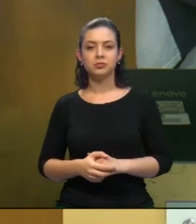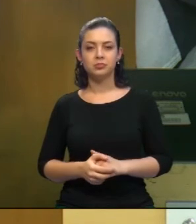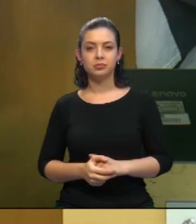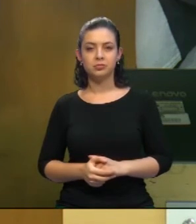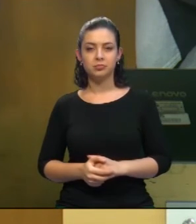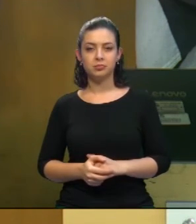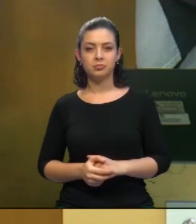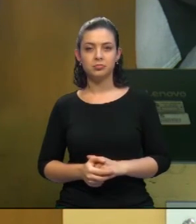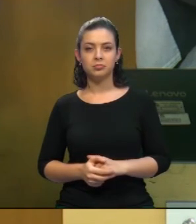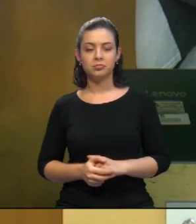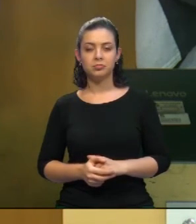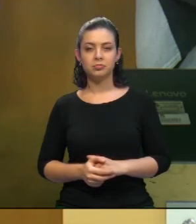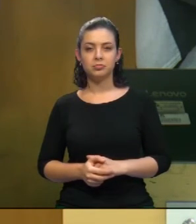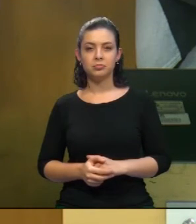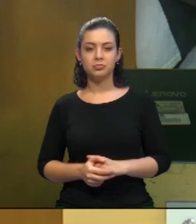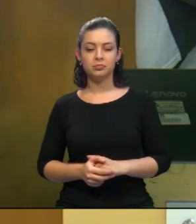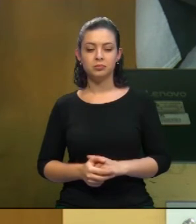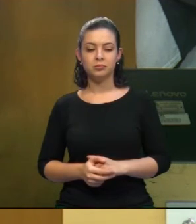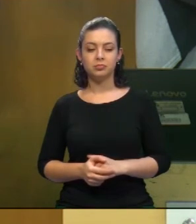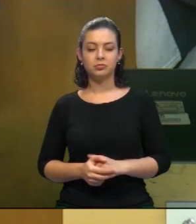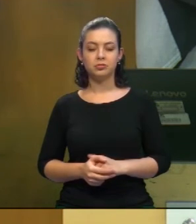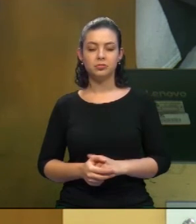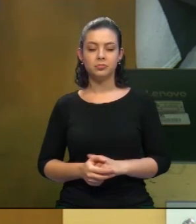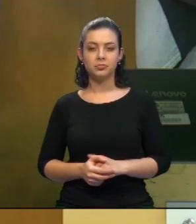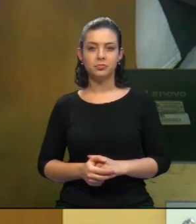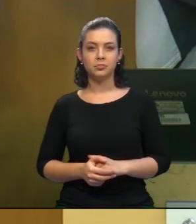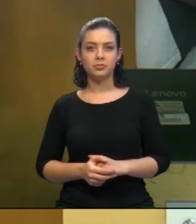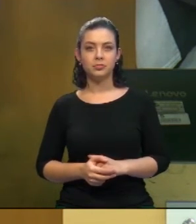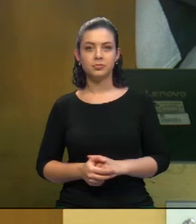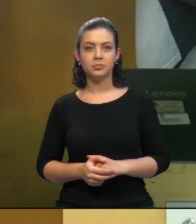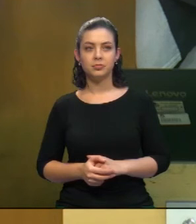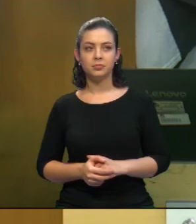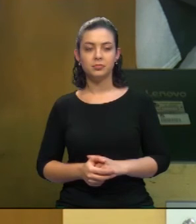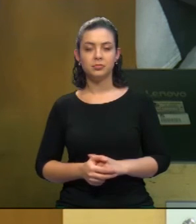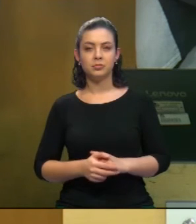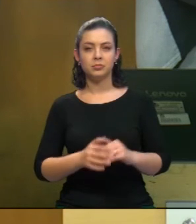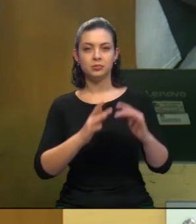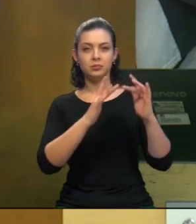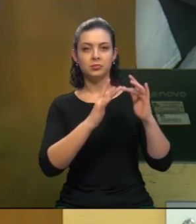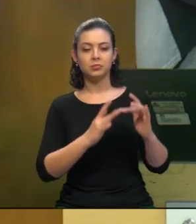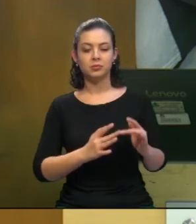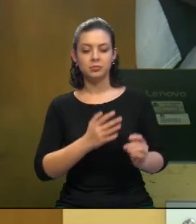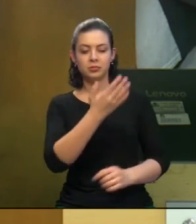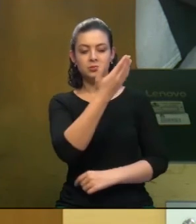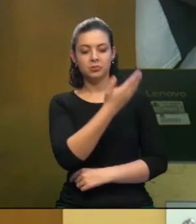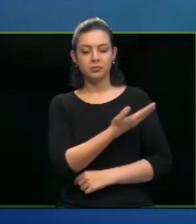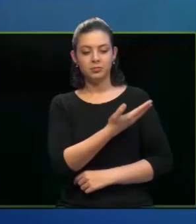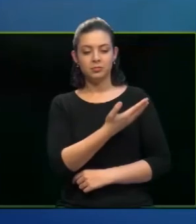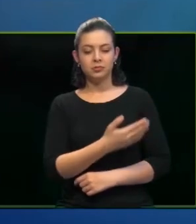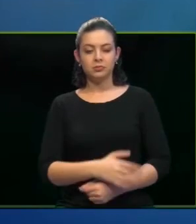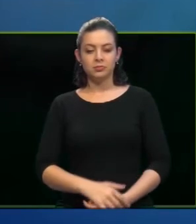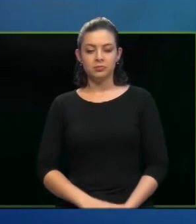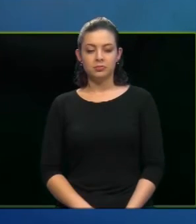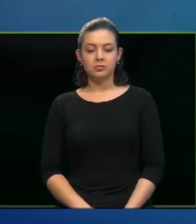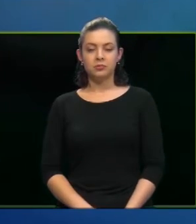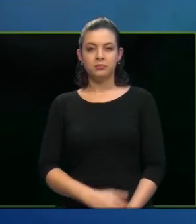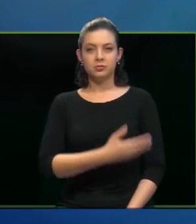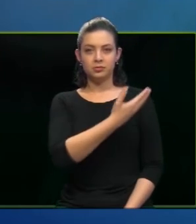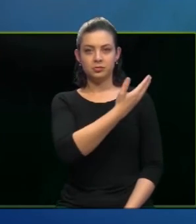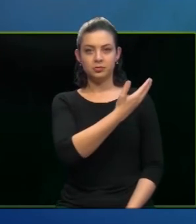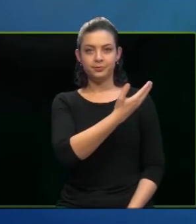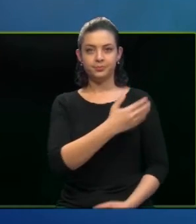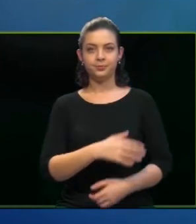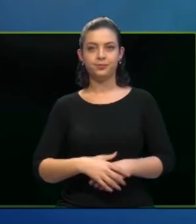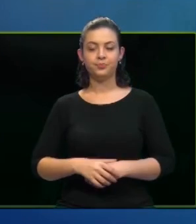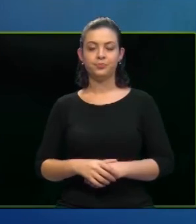cidade agora gostaria de mostrar dos meus contatos né e estão na tela já